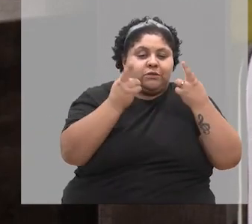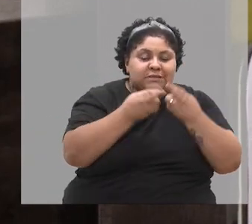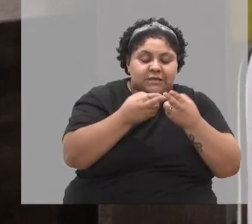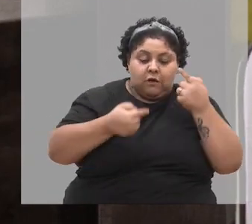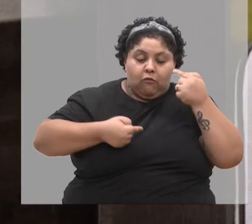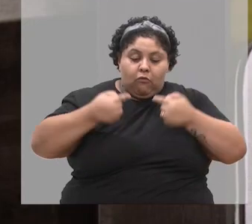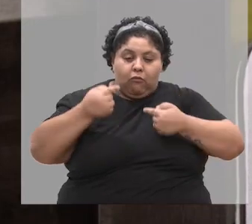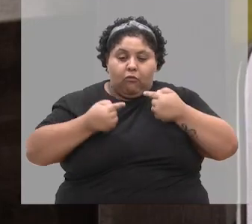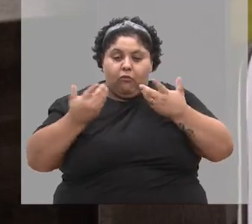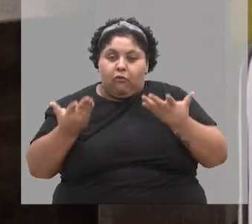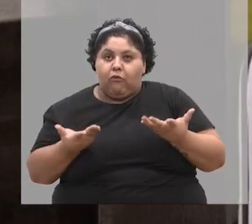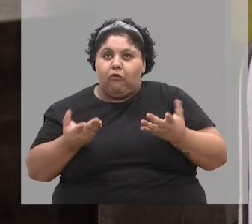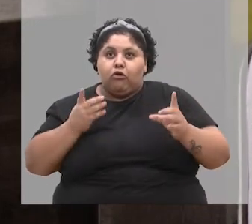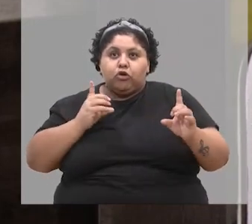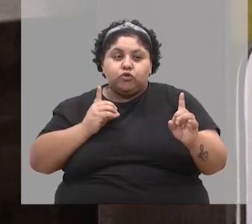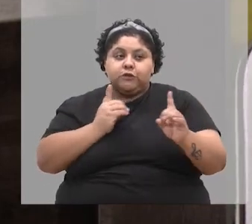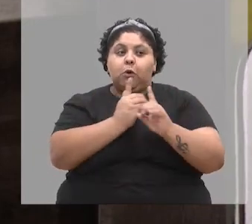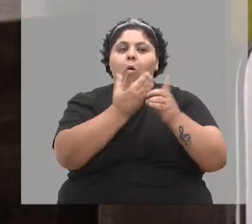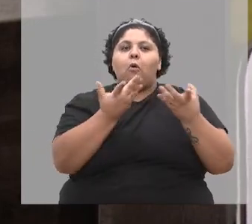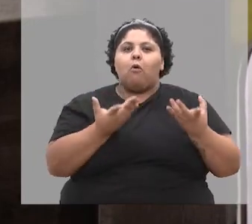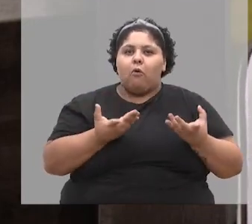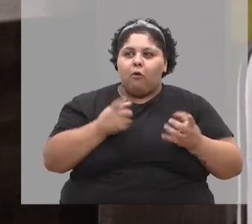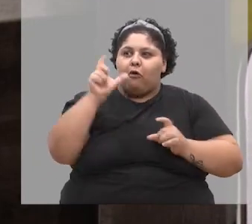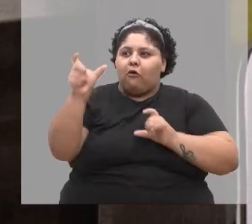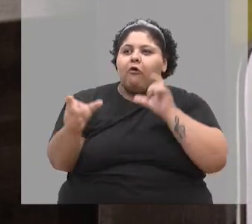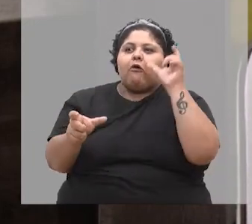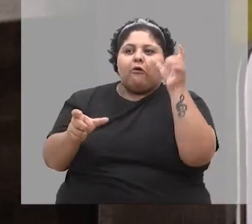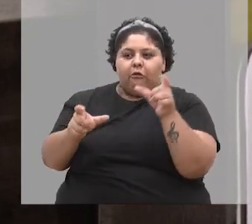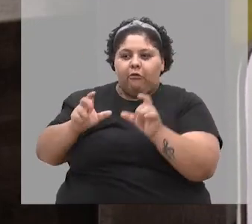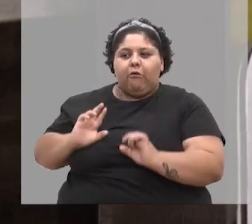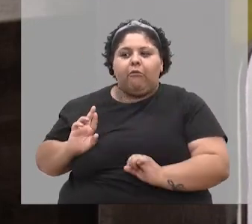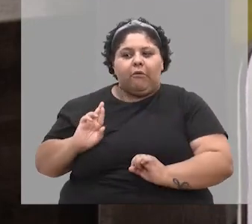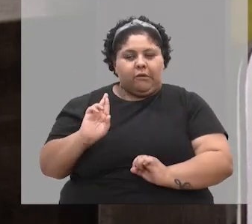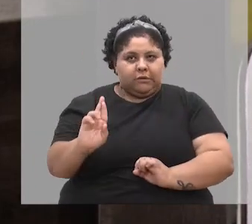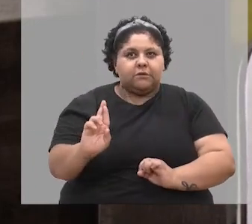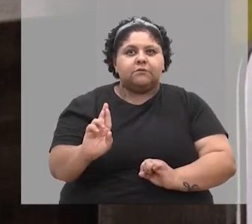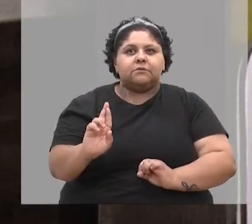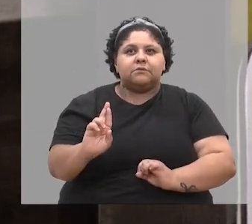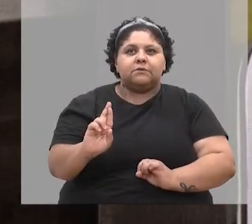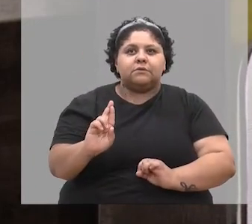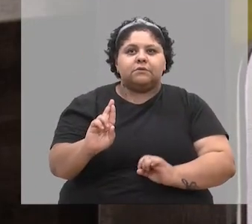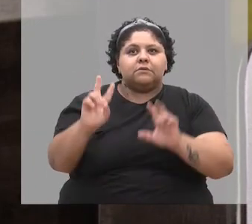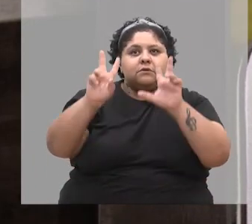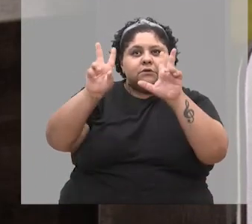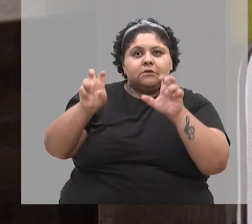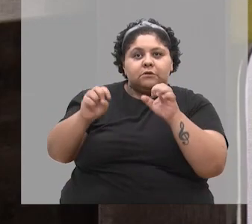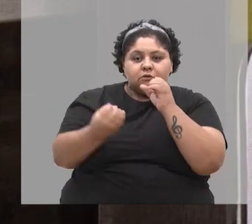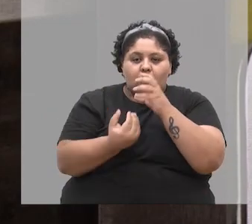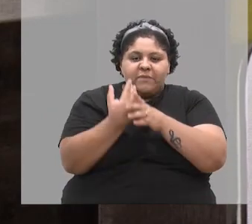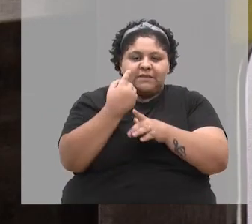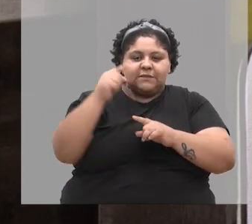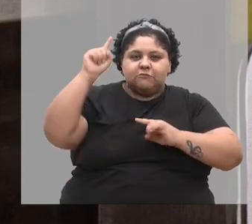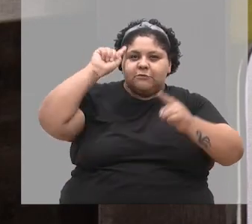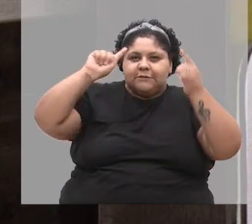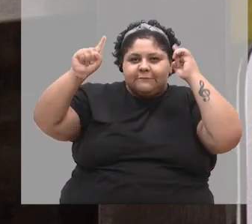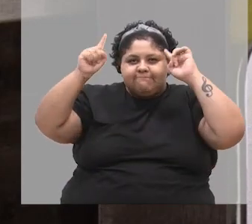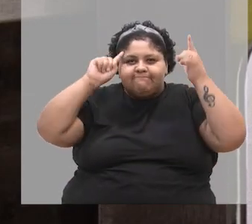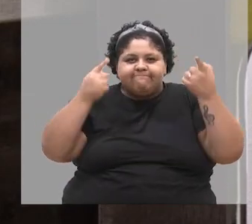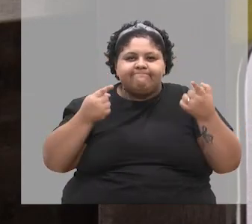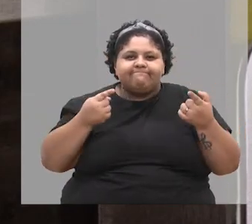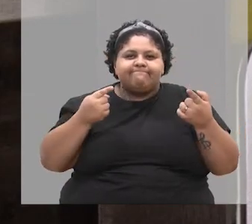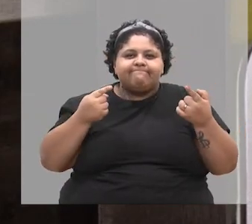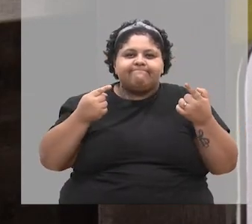das plenárias, através das discussões, através dos encontros das pessoas que representam essa pauta, vão